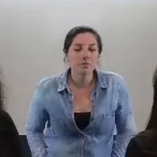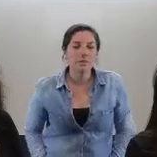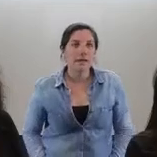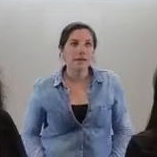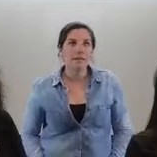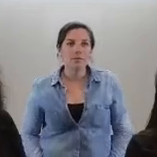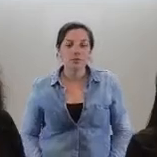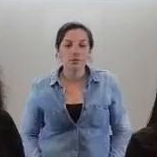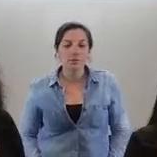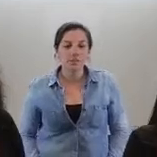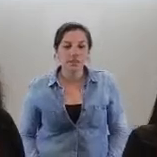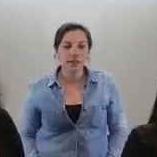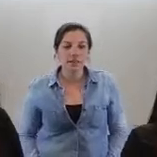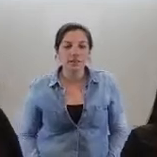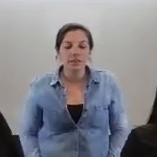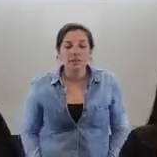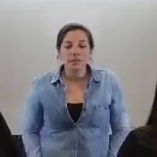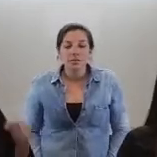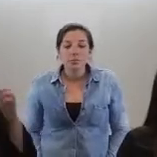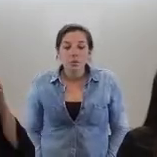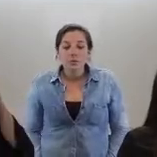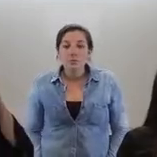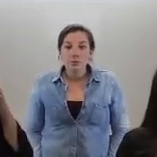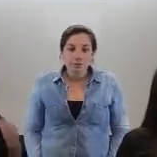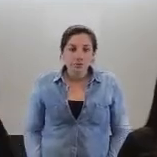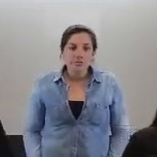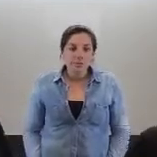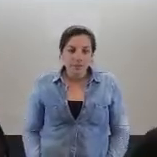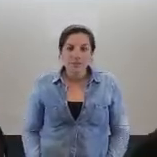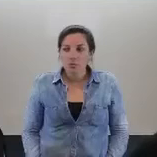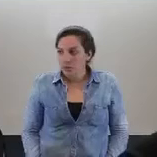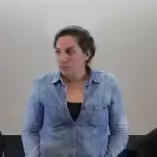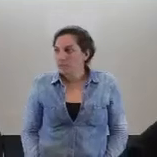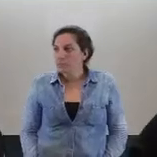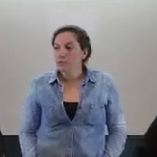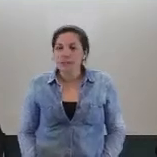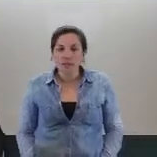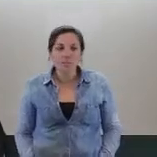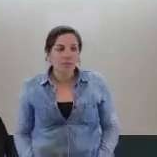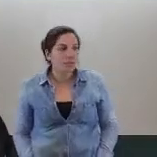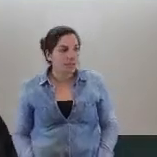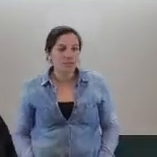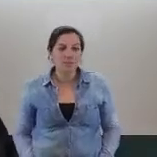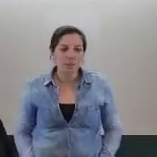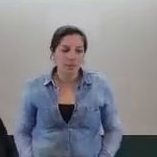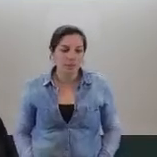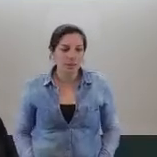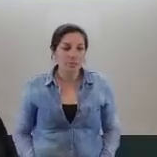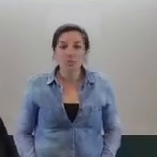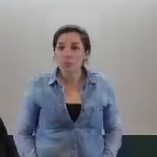Mas enquanto ele carrega, acho que só para destacar, né, do quanto é importante seguir essas normas, porque elas